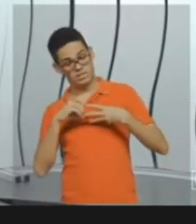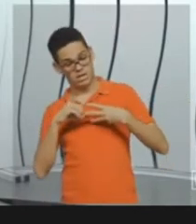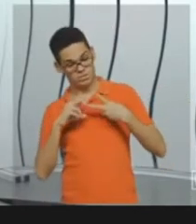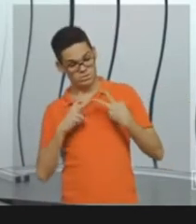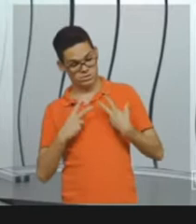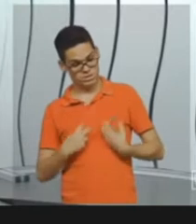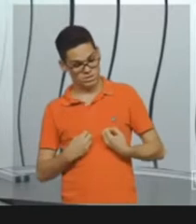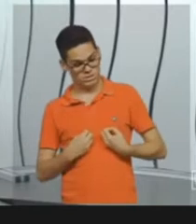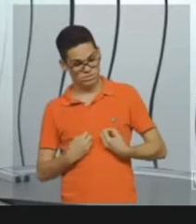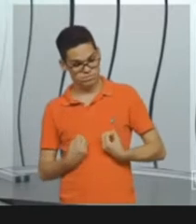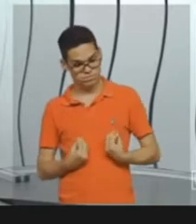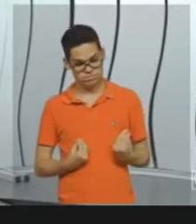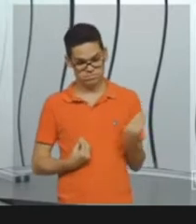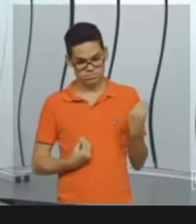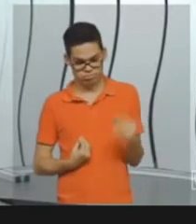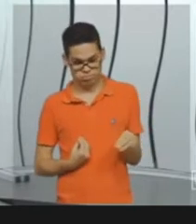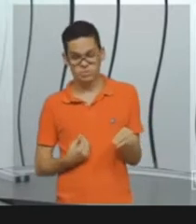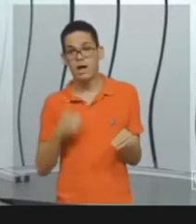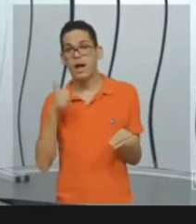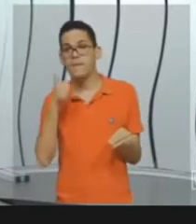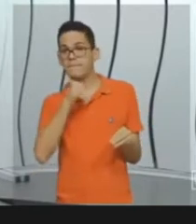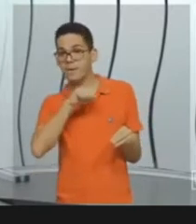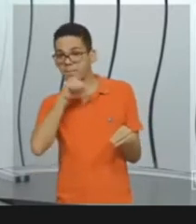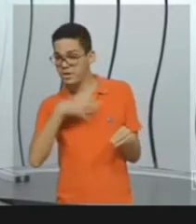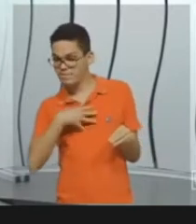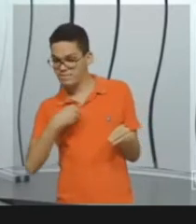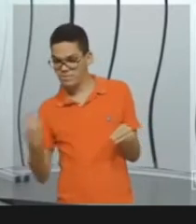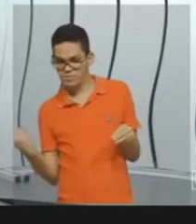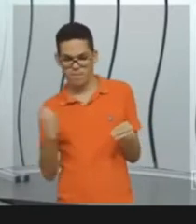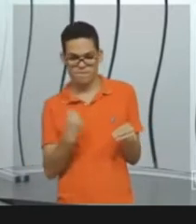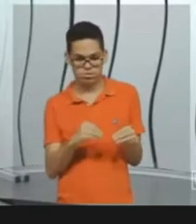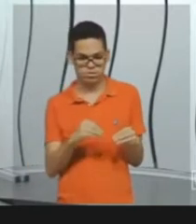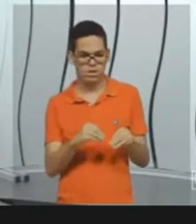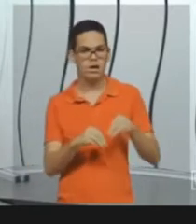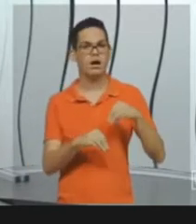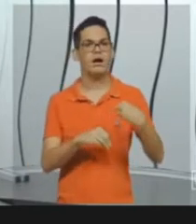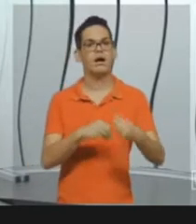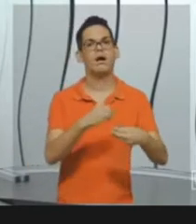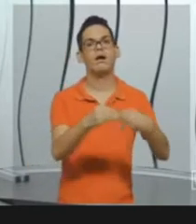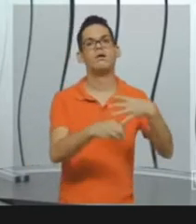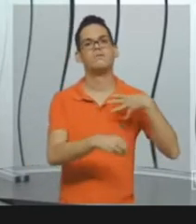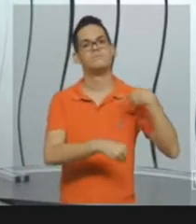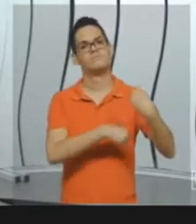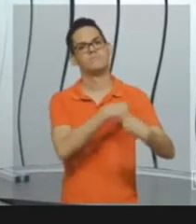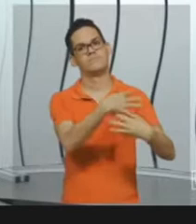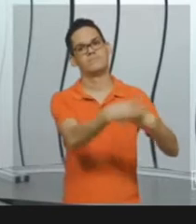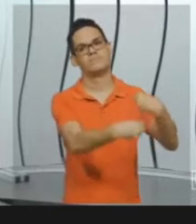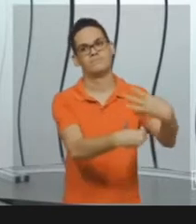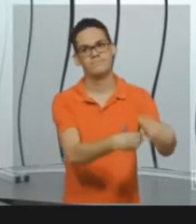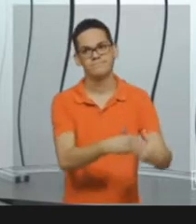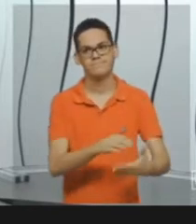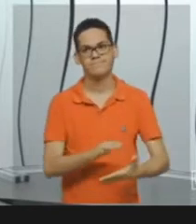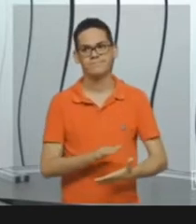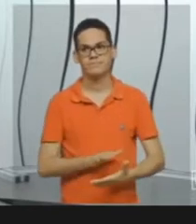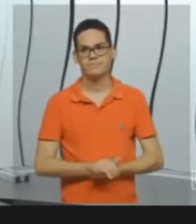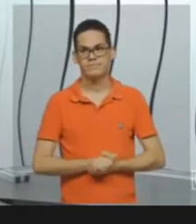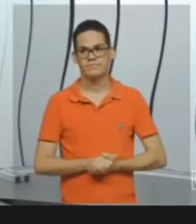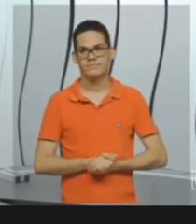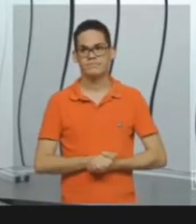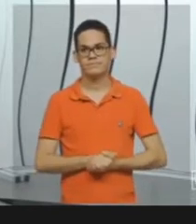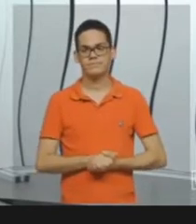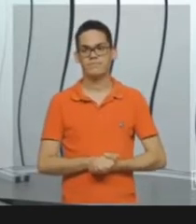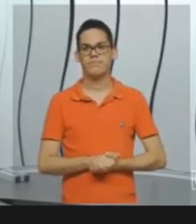essas características, então, elas são passadas para os descendentes através dos materiais genéticos.